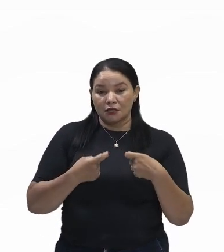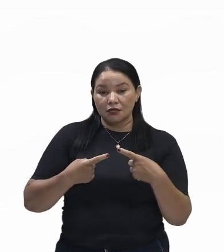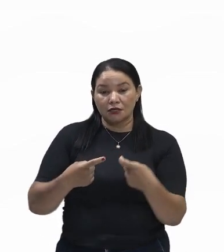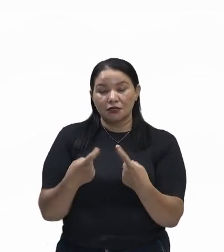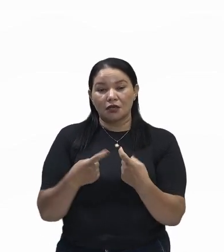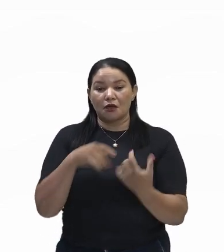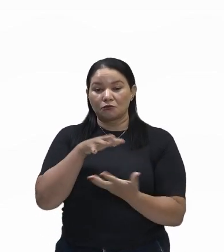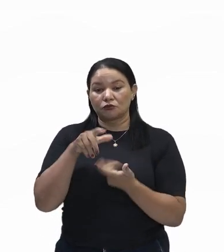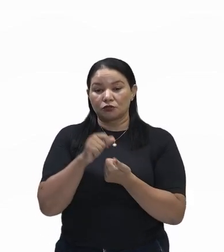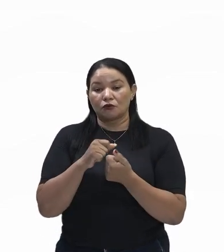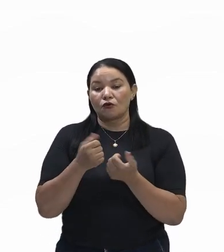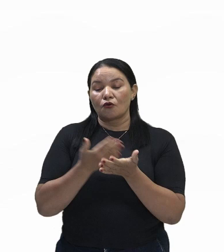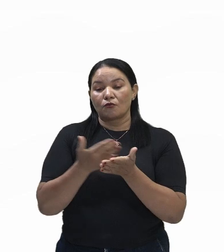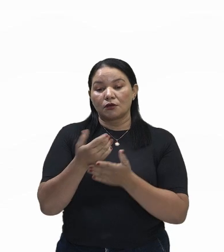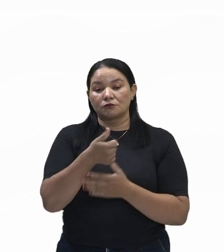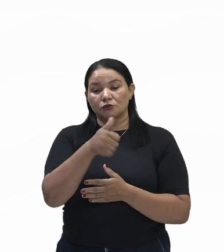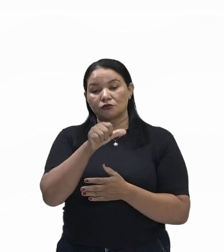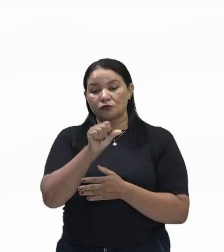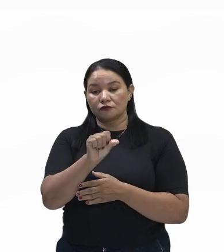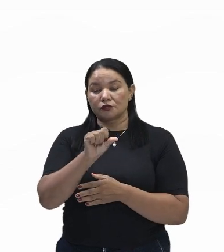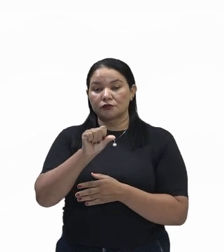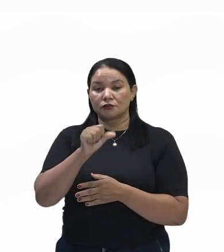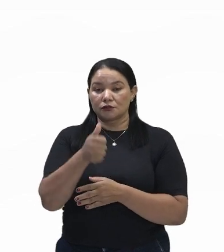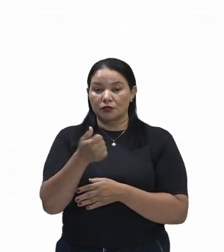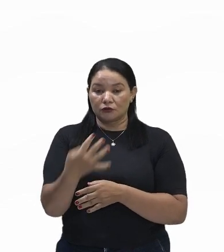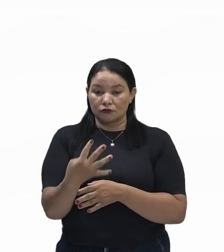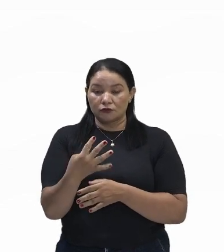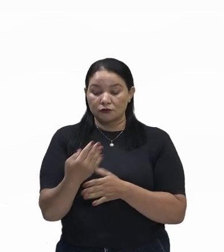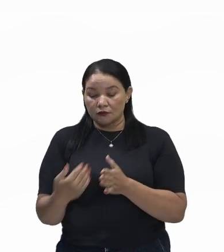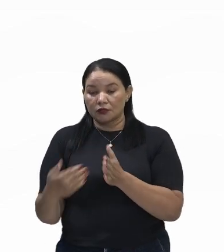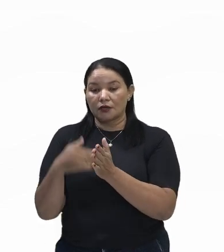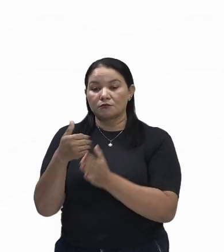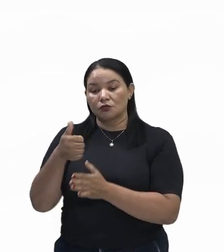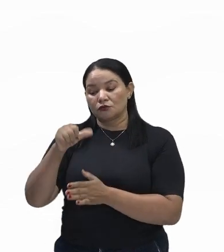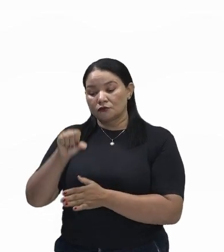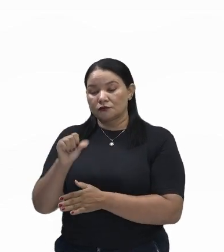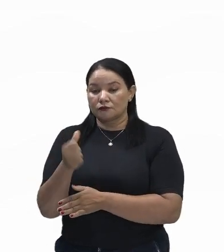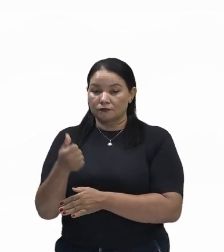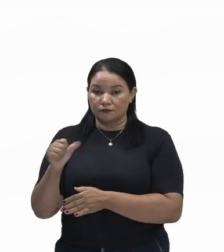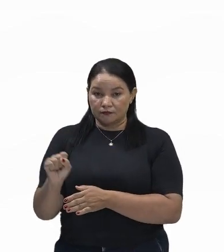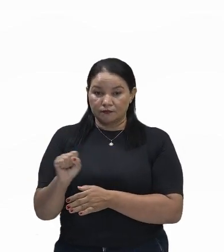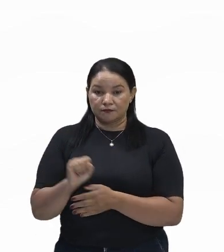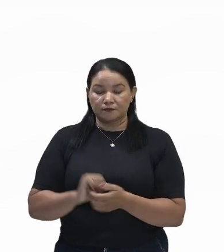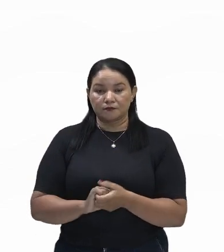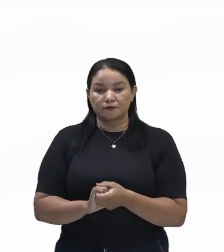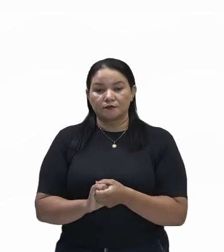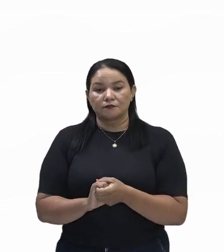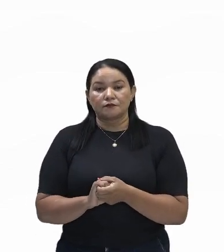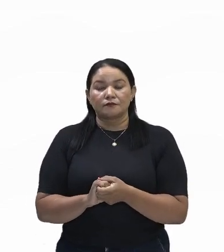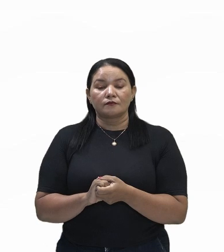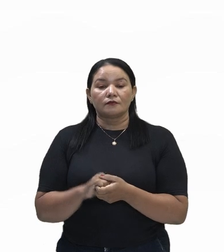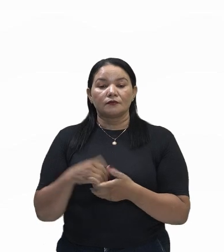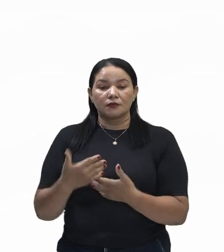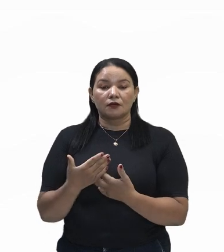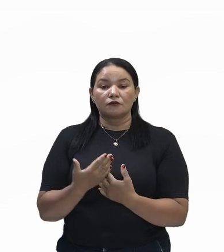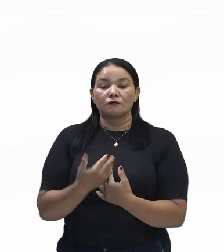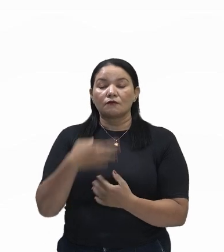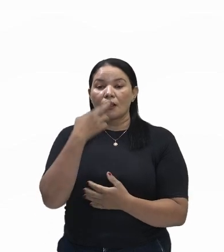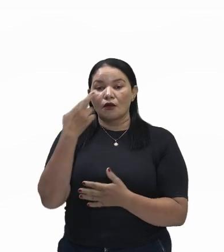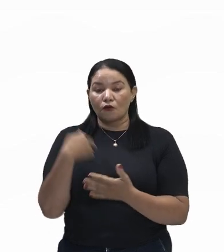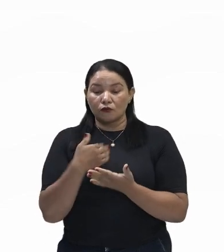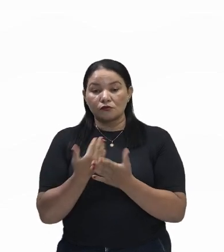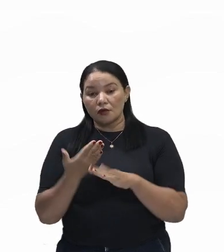em 1914 e vai até 1918. Então, a Rússia entra na